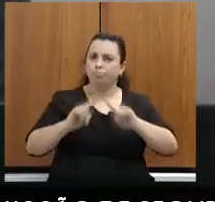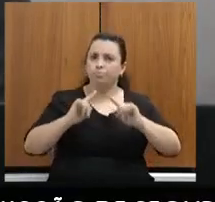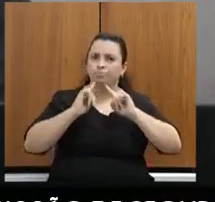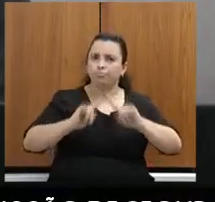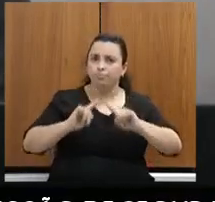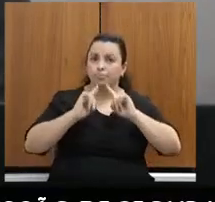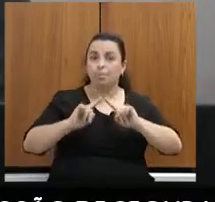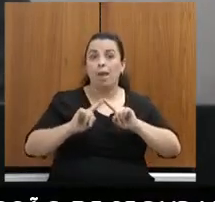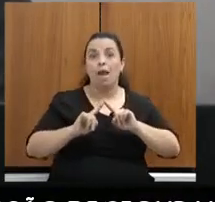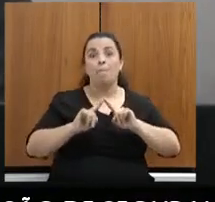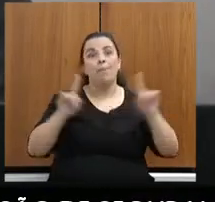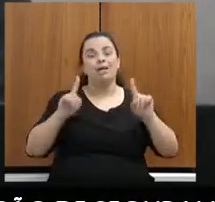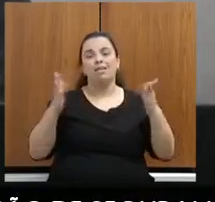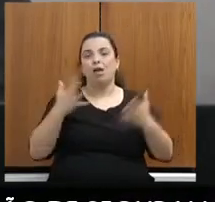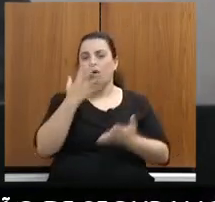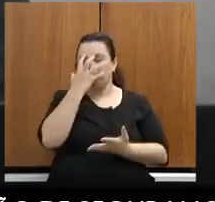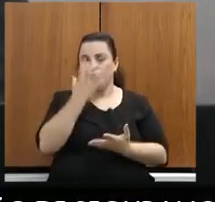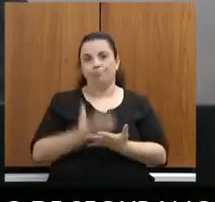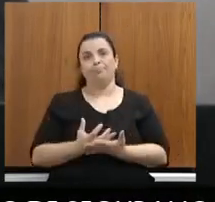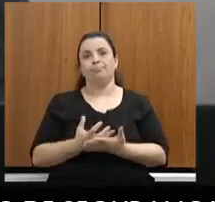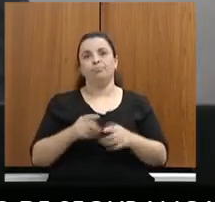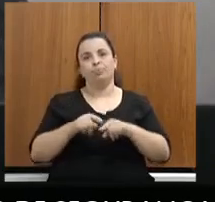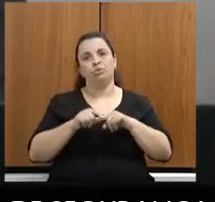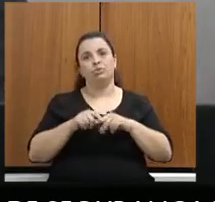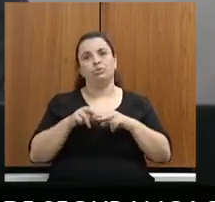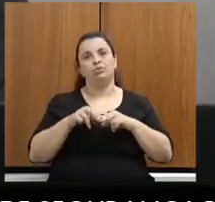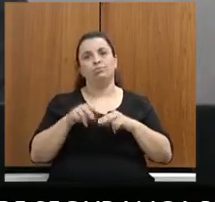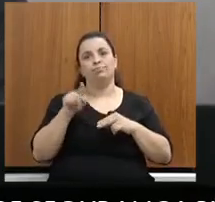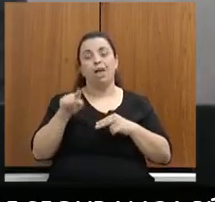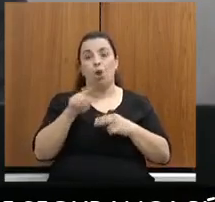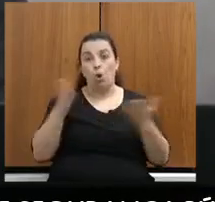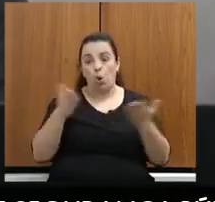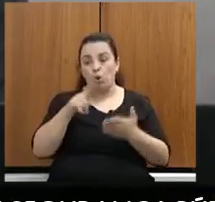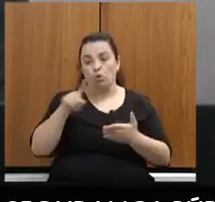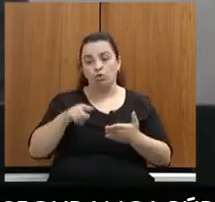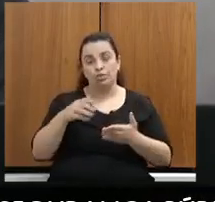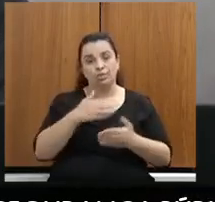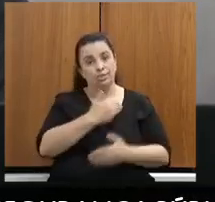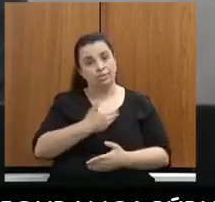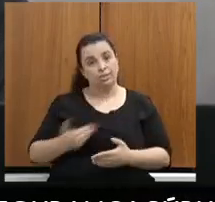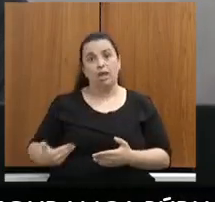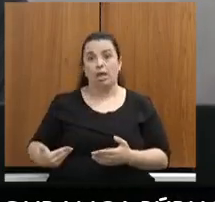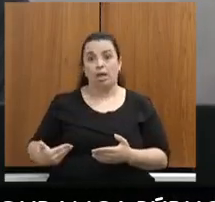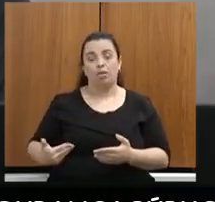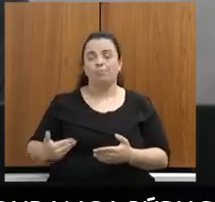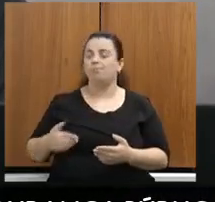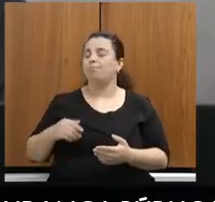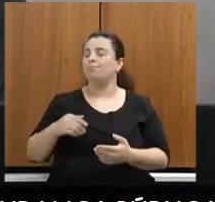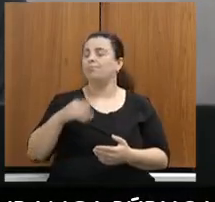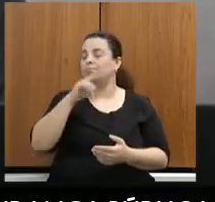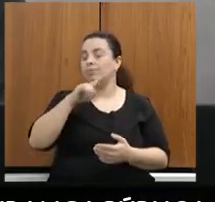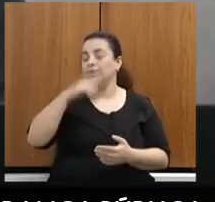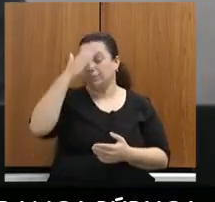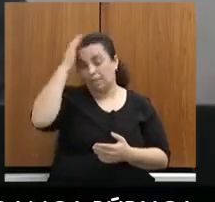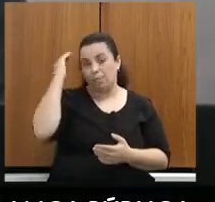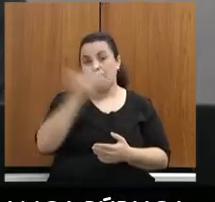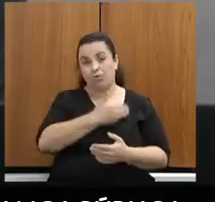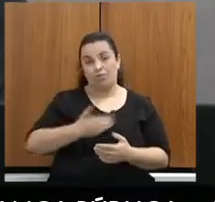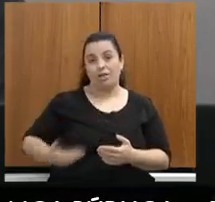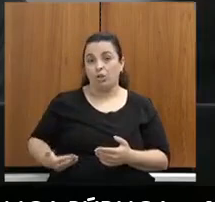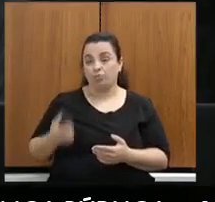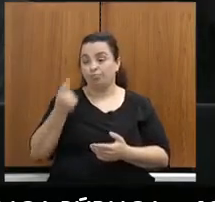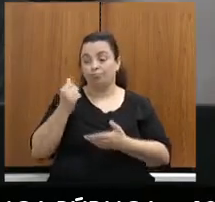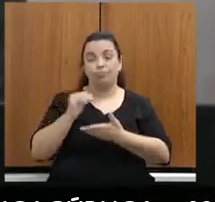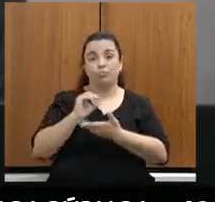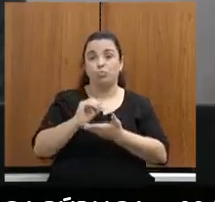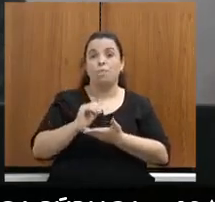nós não podemos fazer política pública política pública a depender de emendas parlamentares